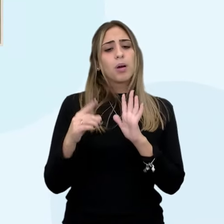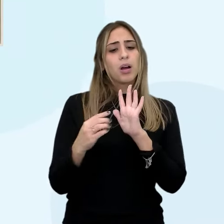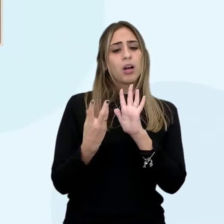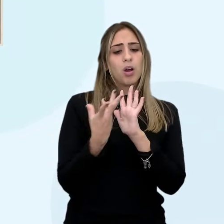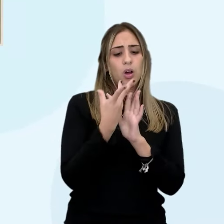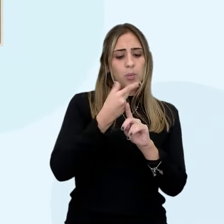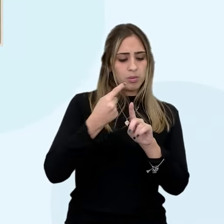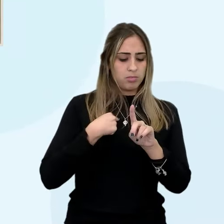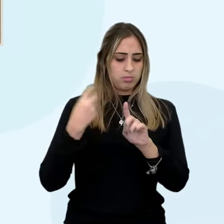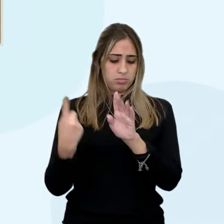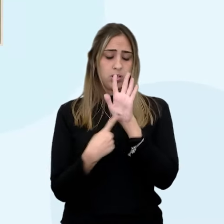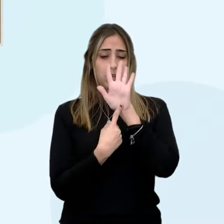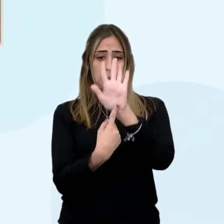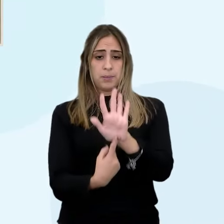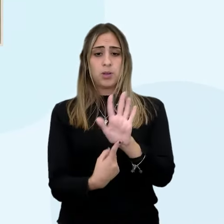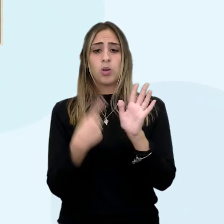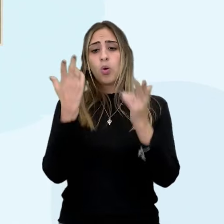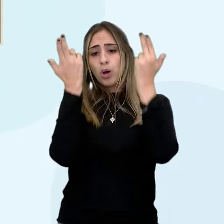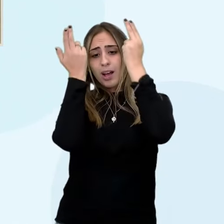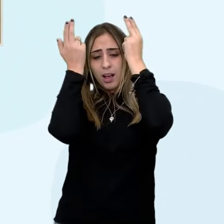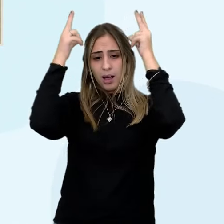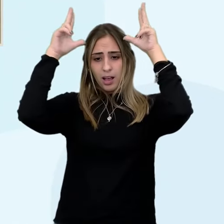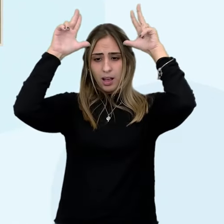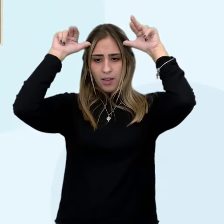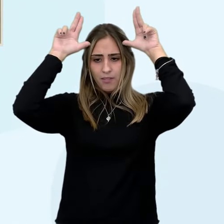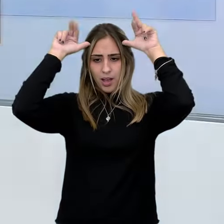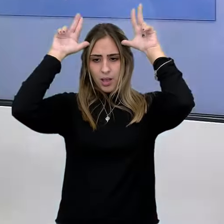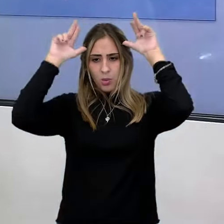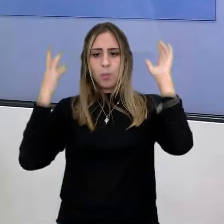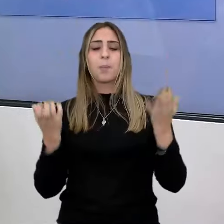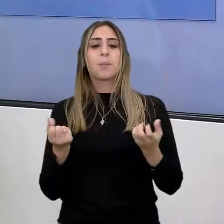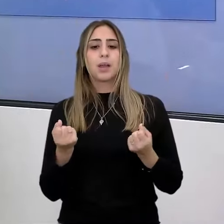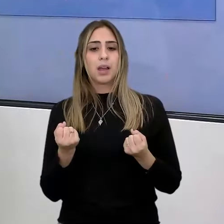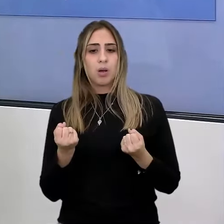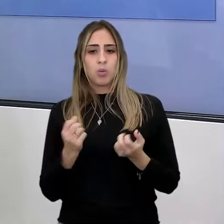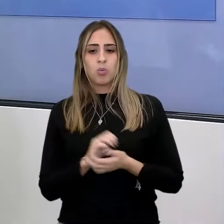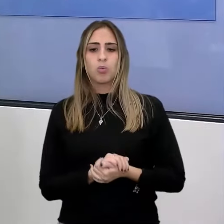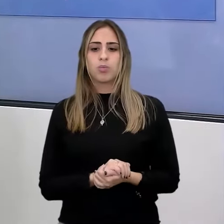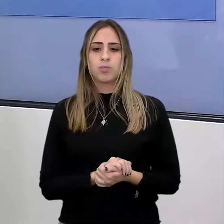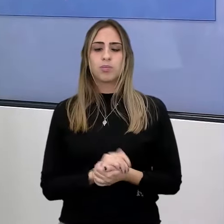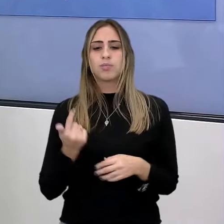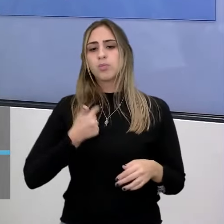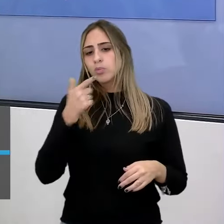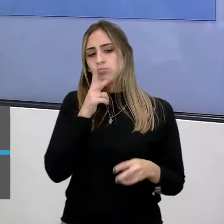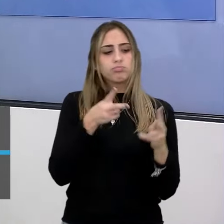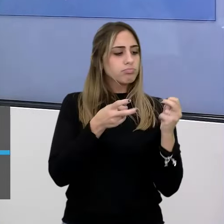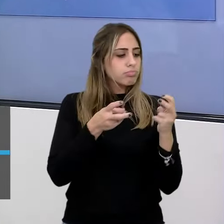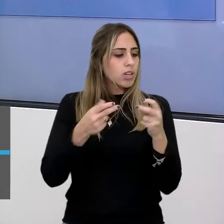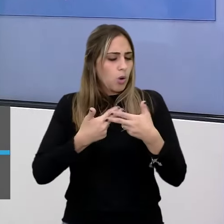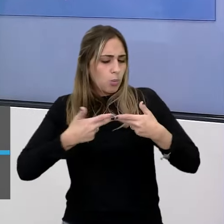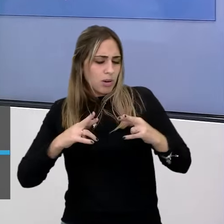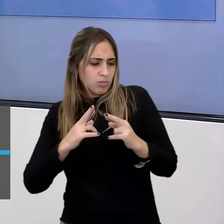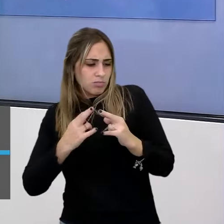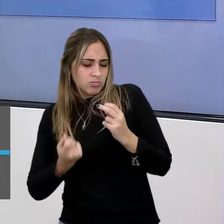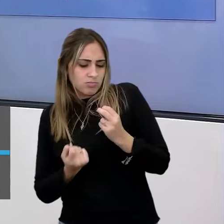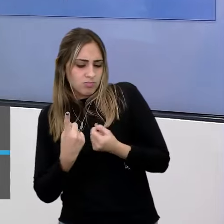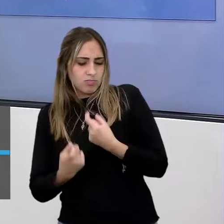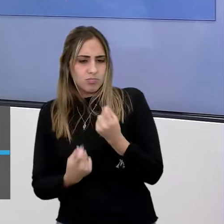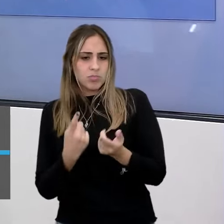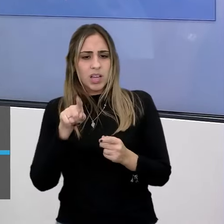um campo com um cavalo branco um cavaleiro azul e só que aí a gente consegue perceber que algumas coisas nela